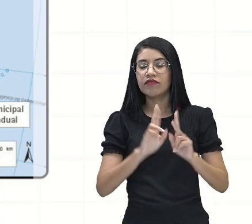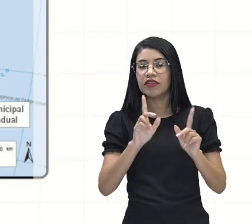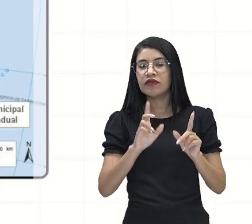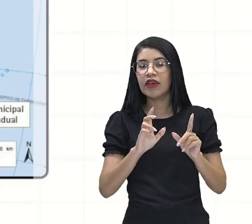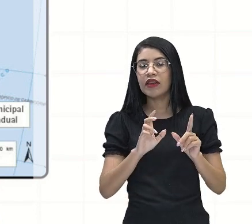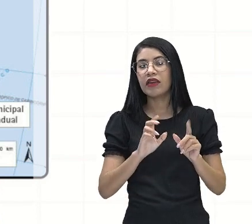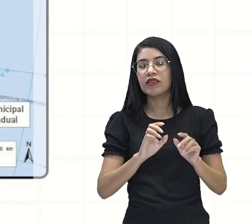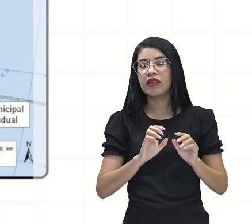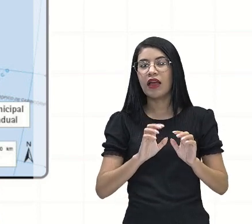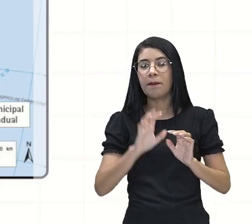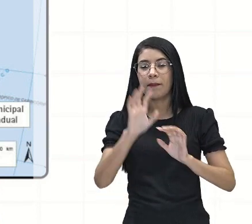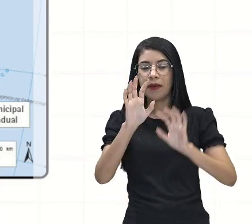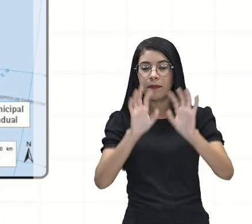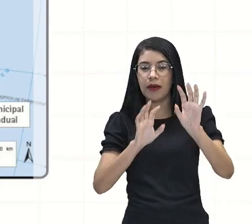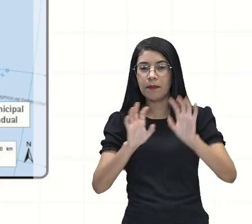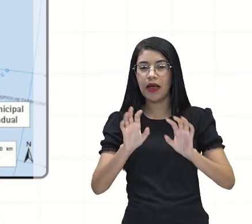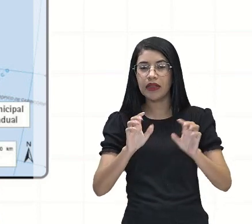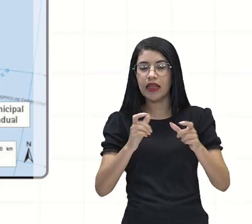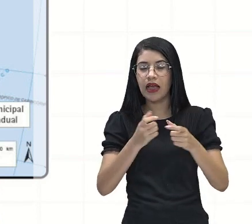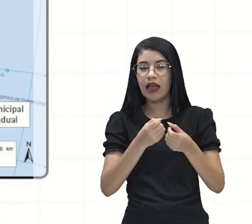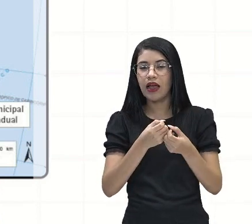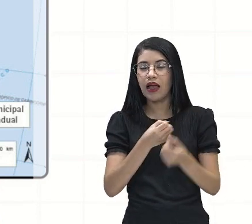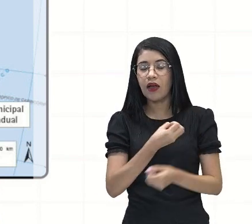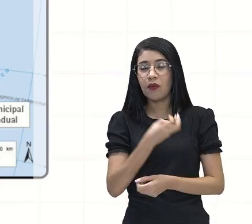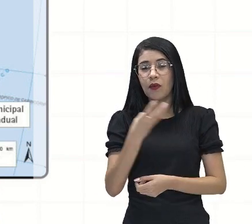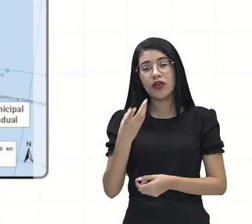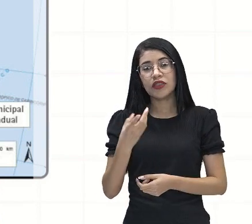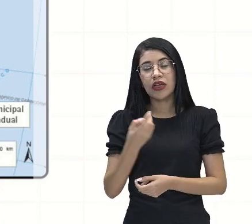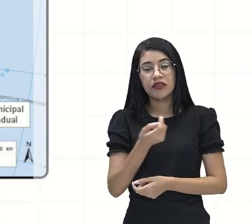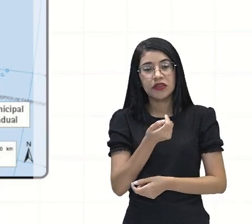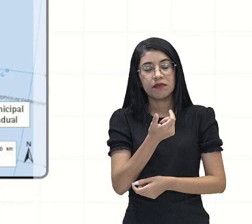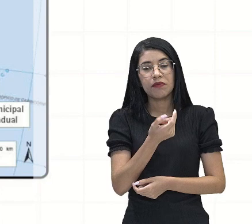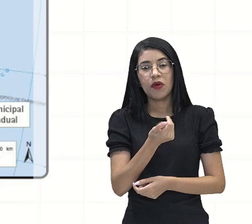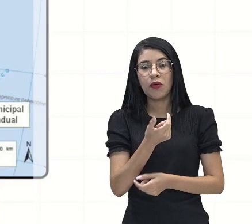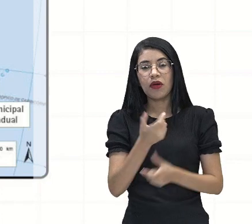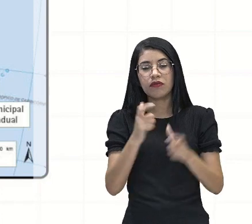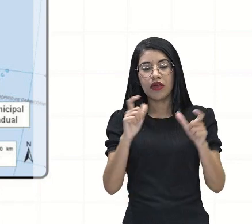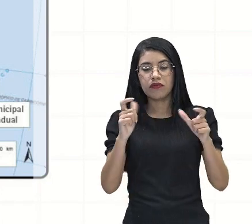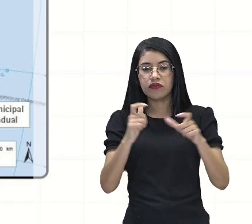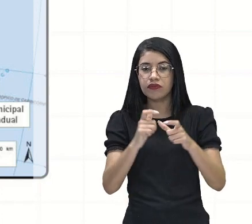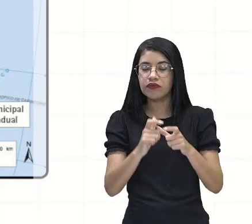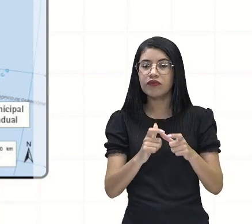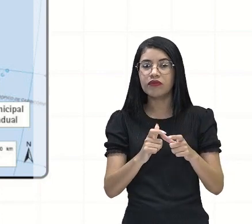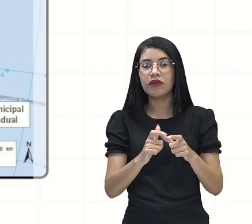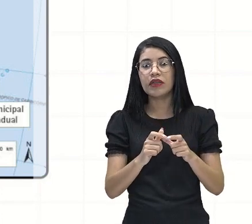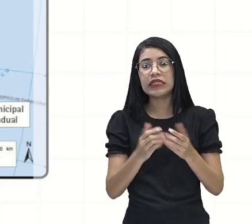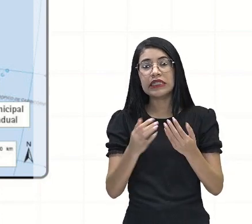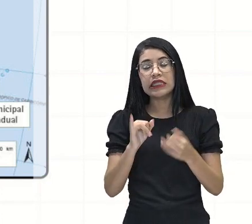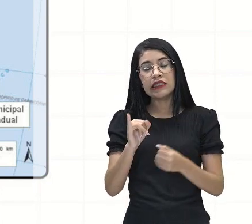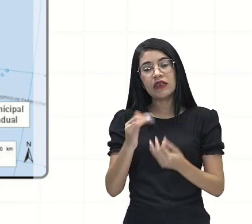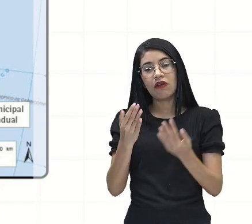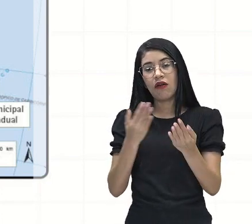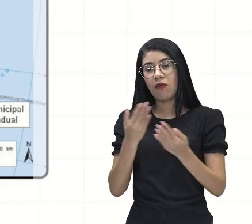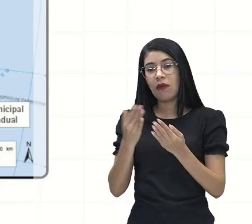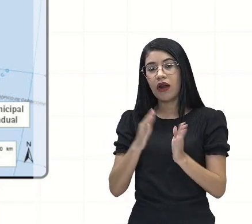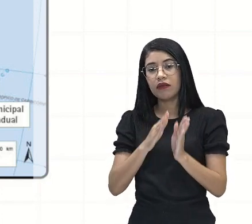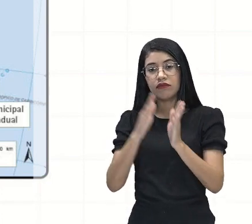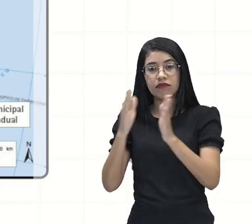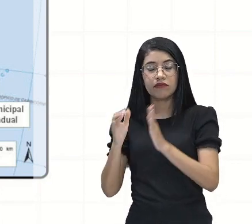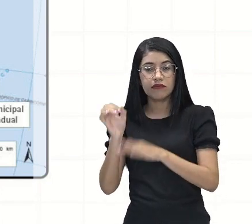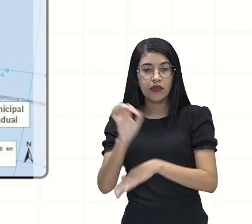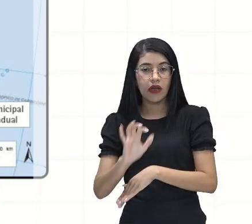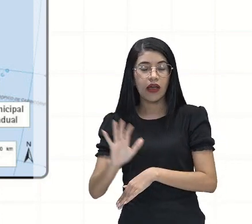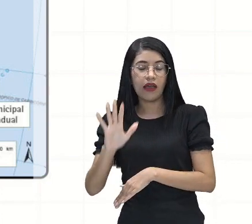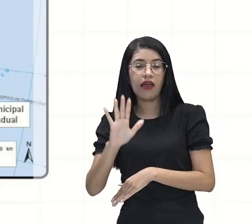e de uma forma menor né a distribuição dela parece um pouco menor quando nós compar com o mapa